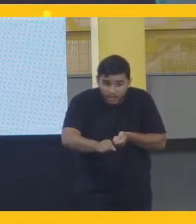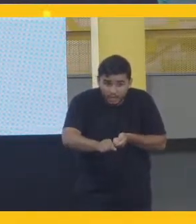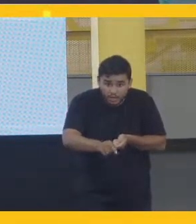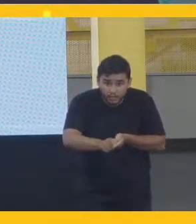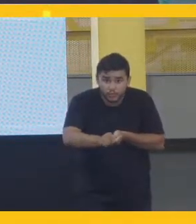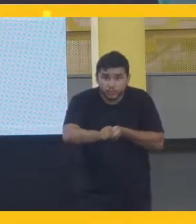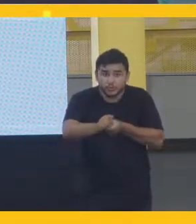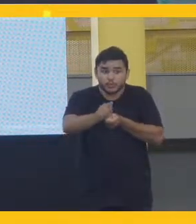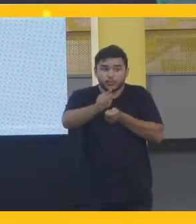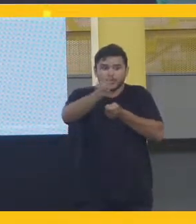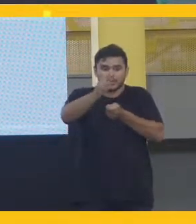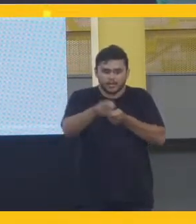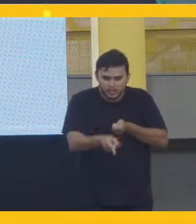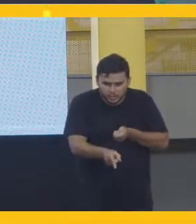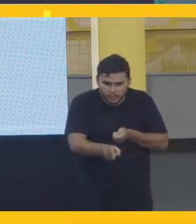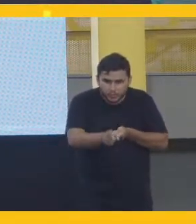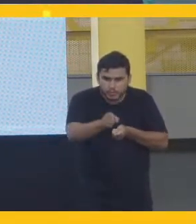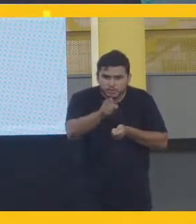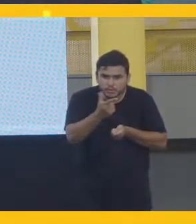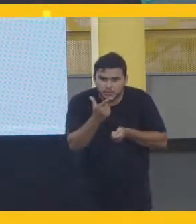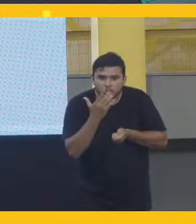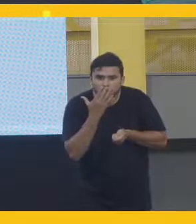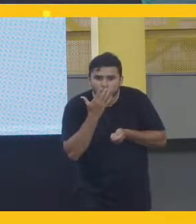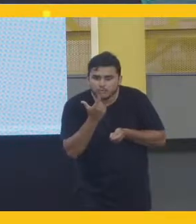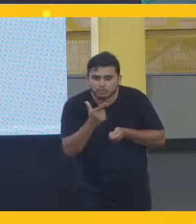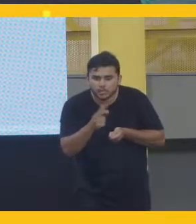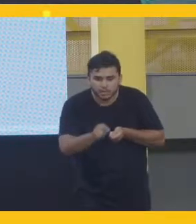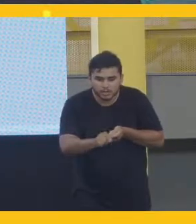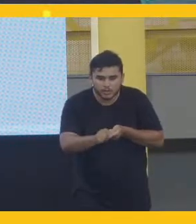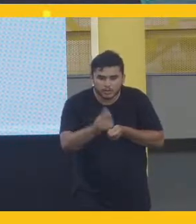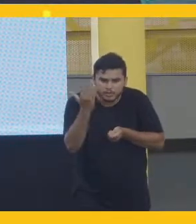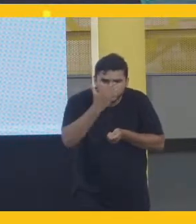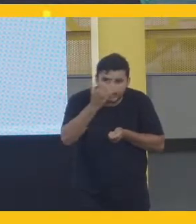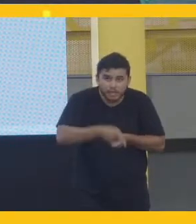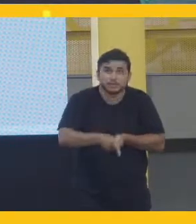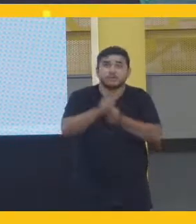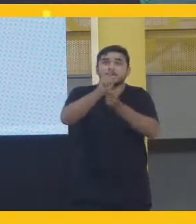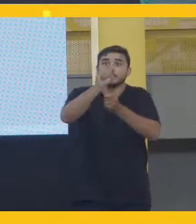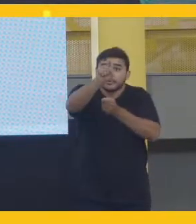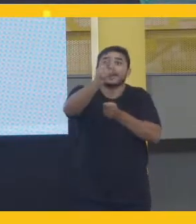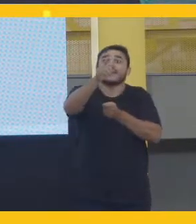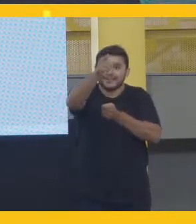raio de luz. Você vai ver aquilo que você acha que é um raio de luz.